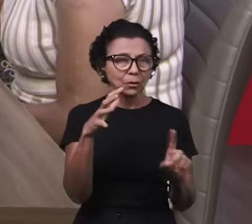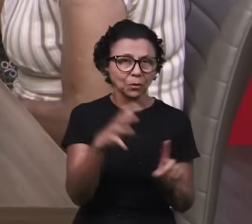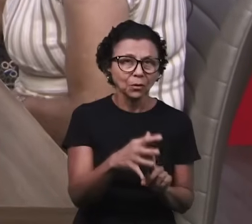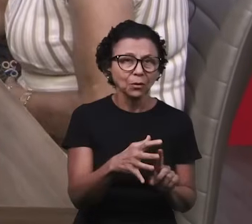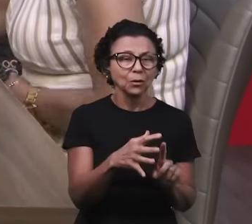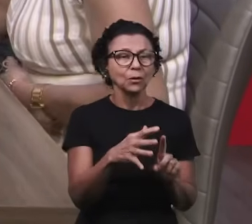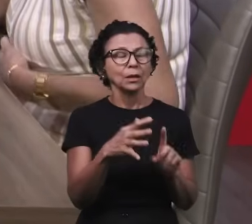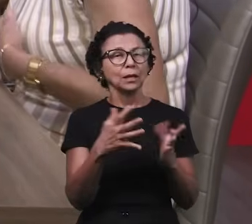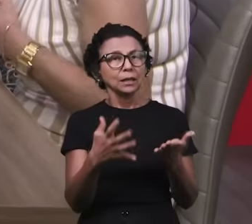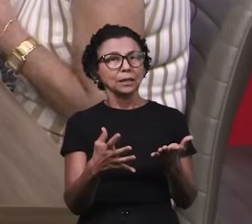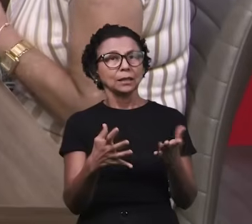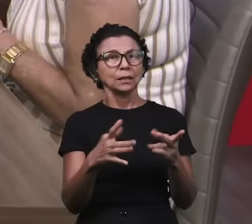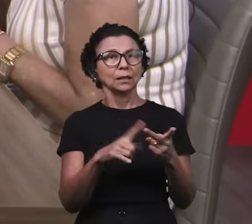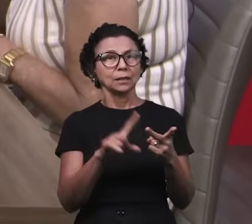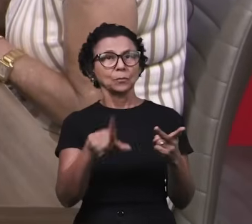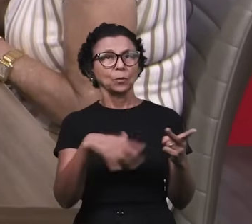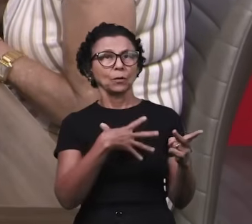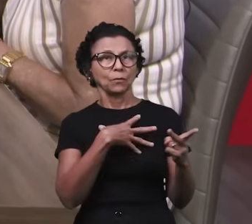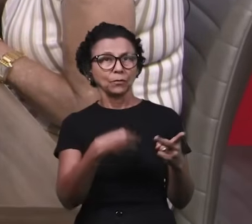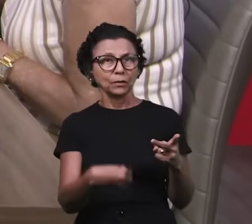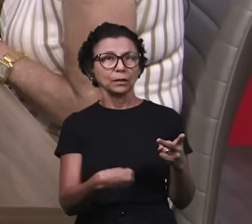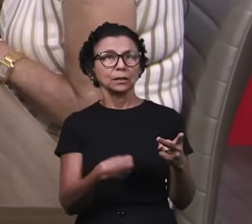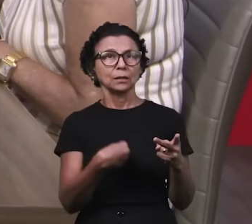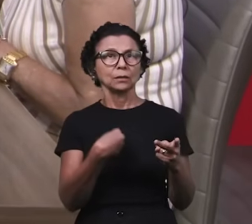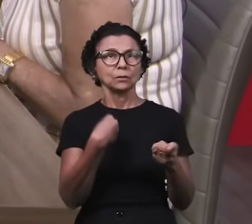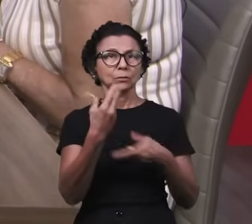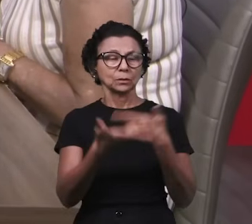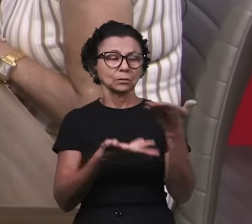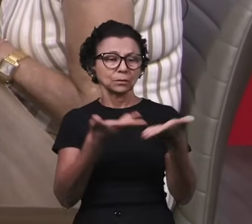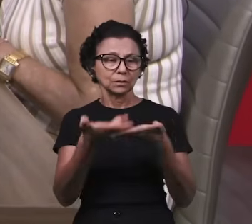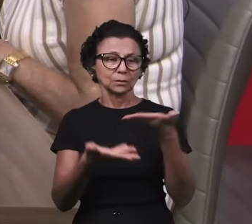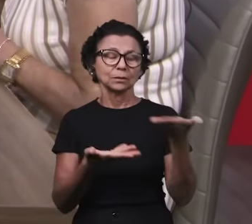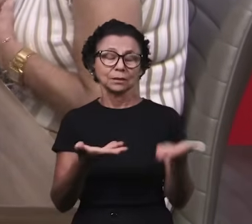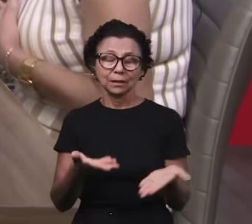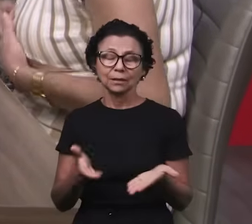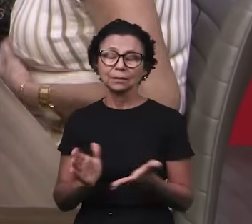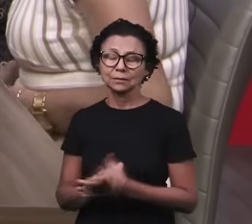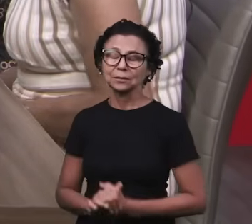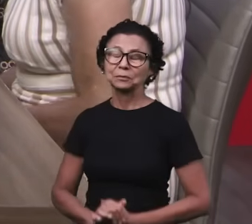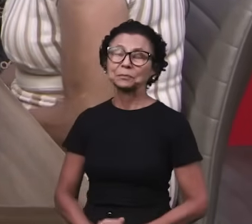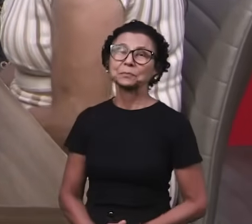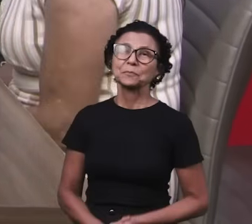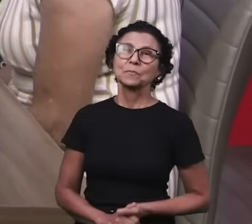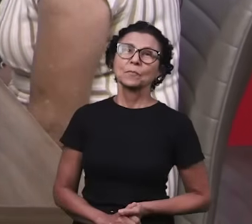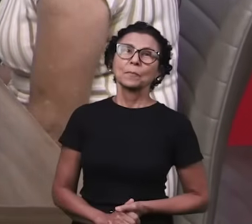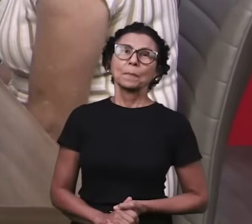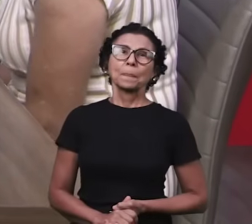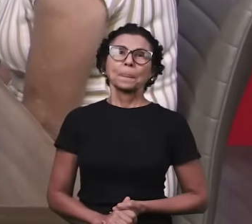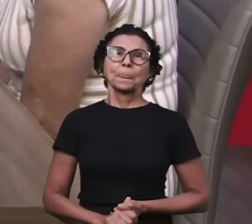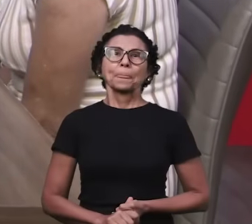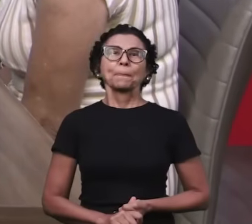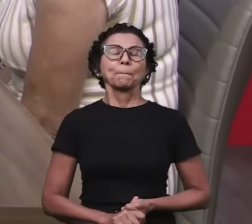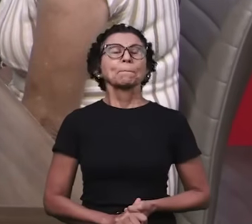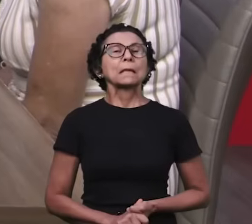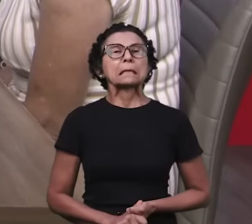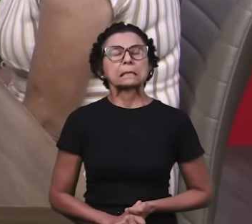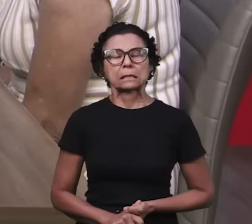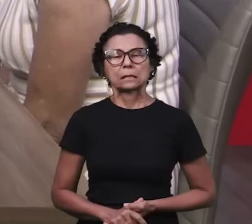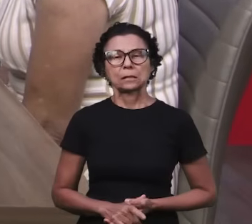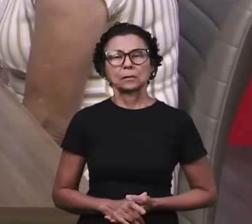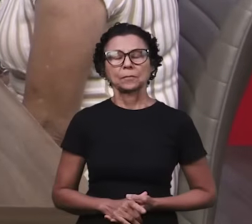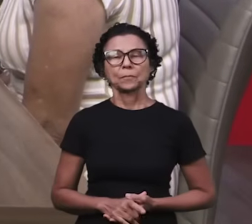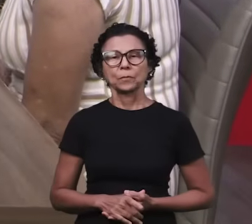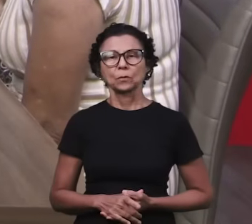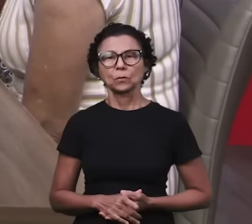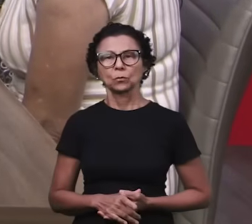seus filhos, Luiz Gustavo e Ana Beatriz? A todo momento, o que foi me ensinado desde criancinha, a gente coloca em prática lá em casa. Como eu